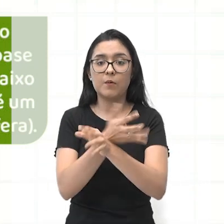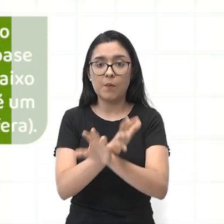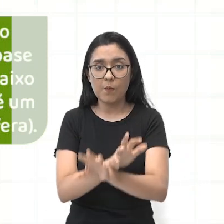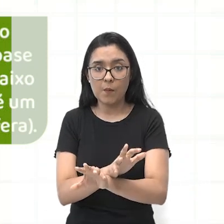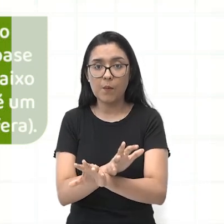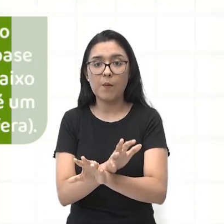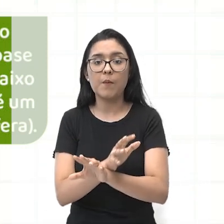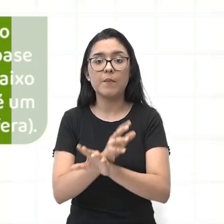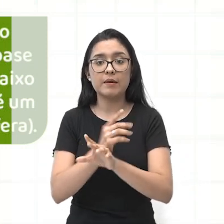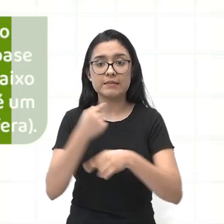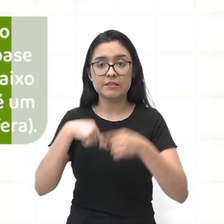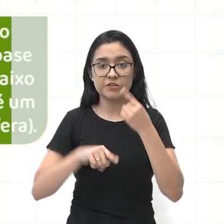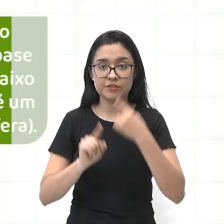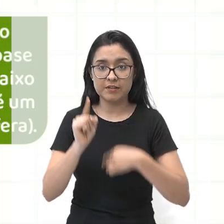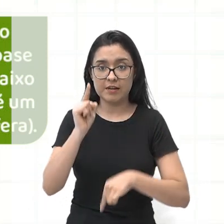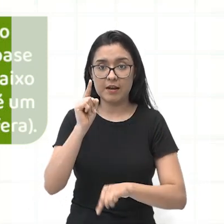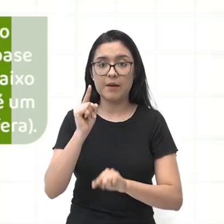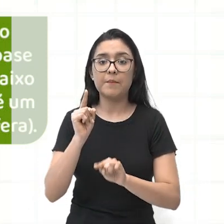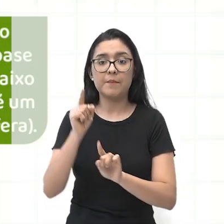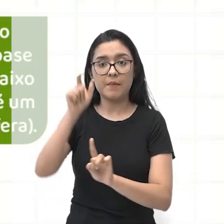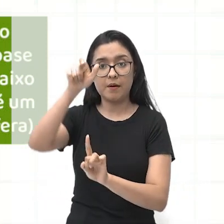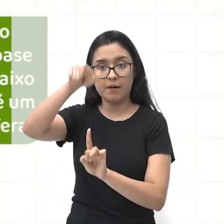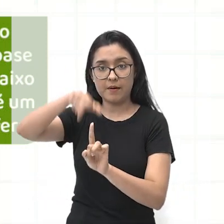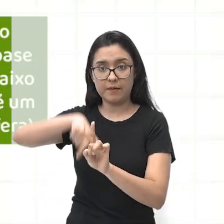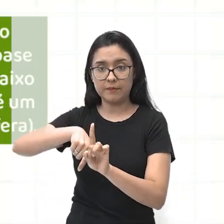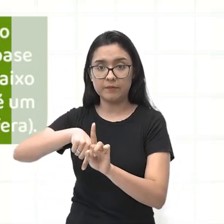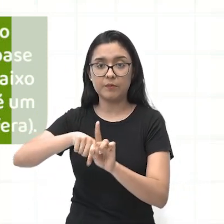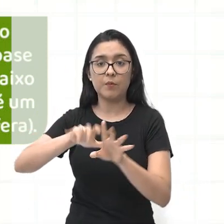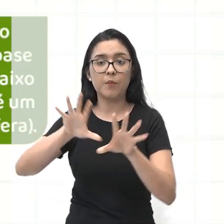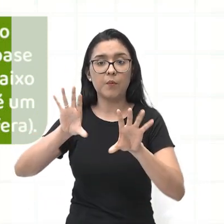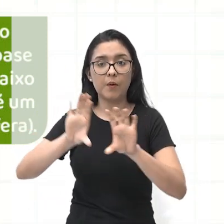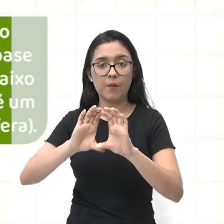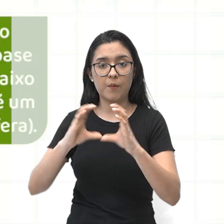órgão, sistema, organismo,